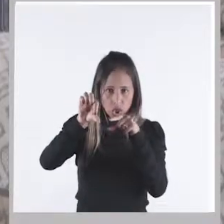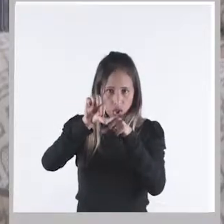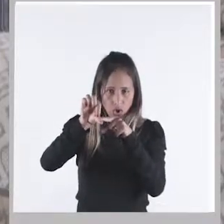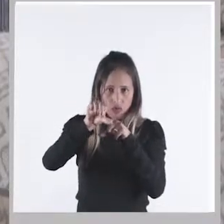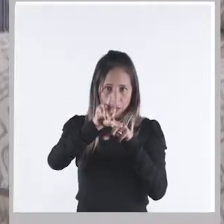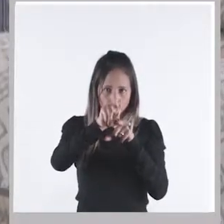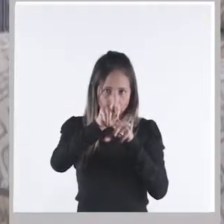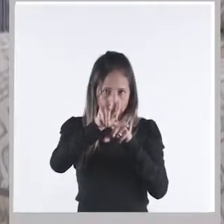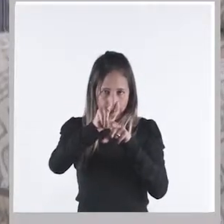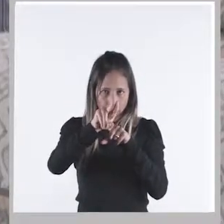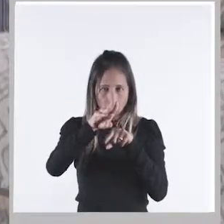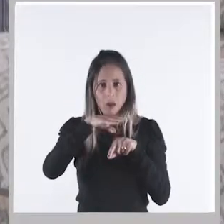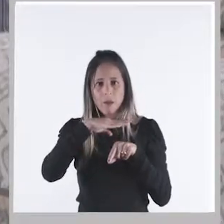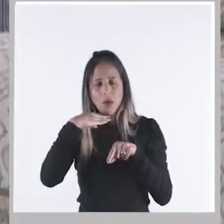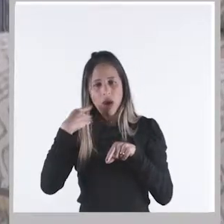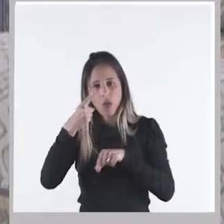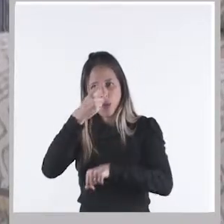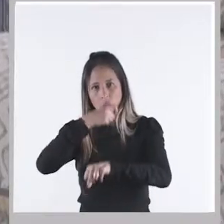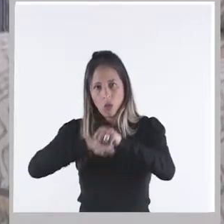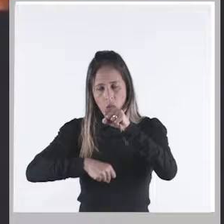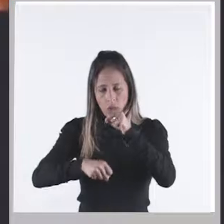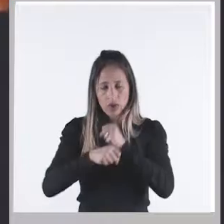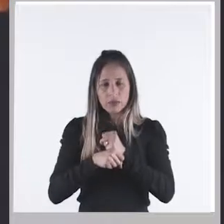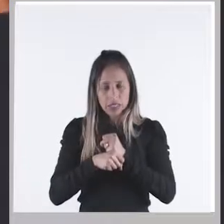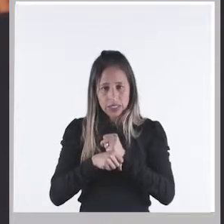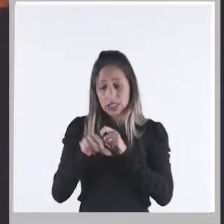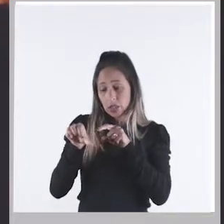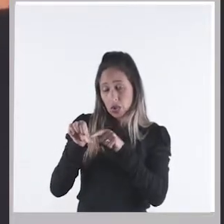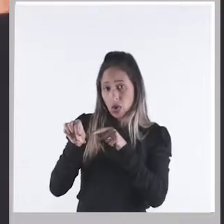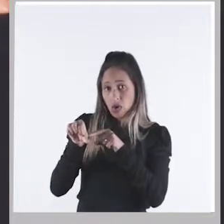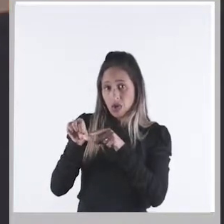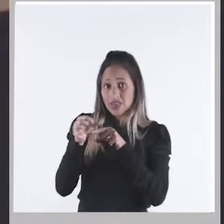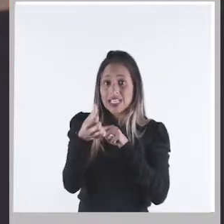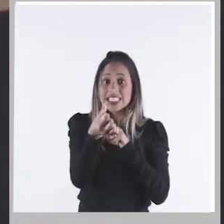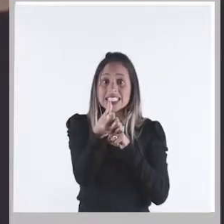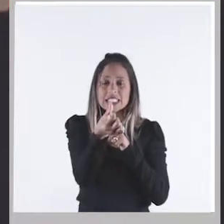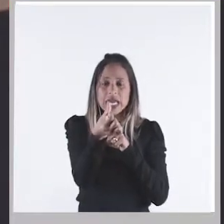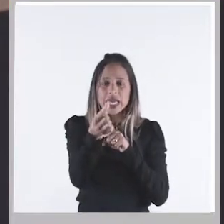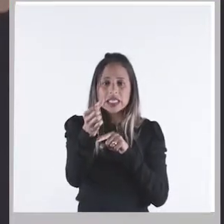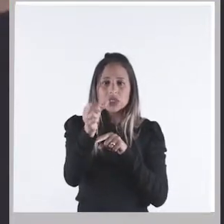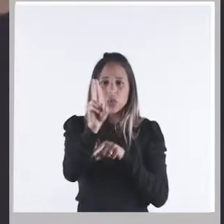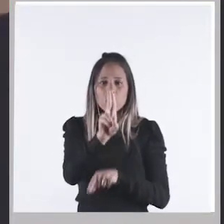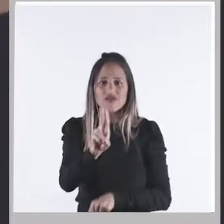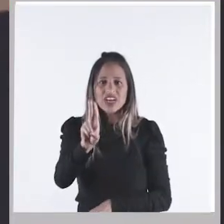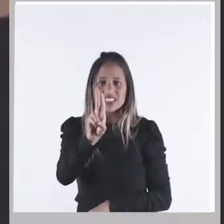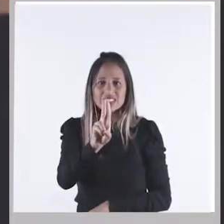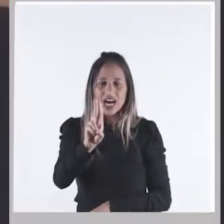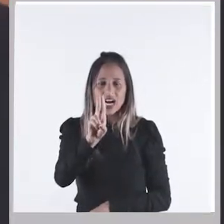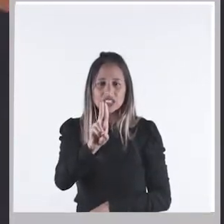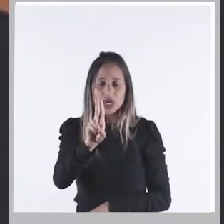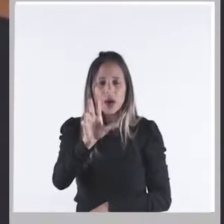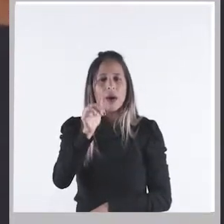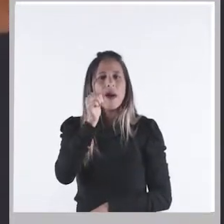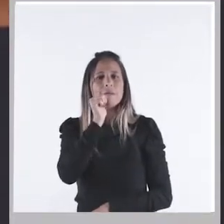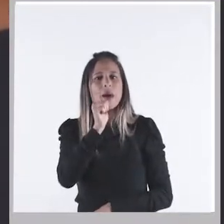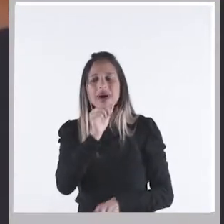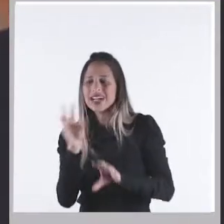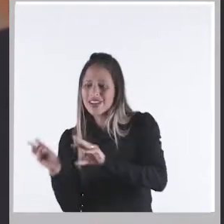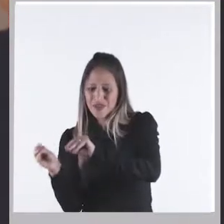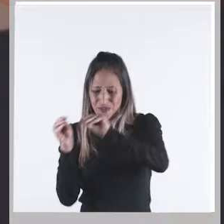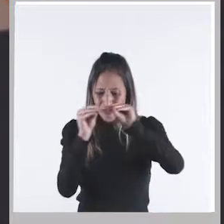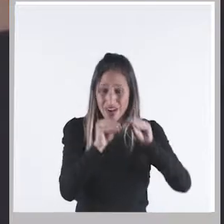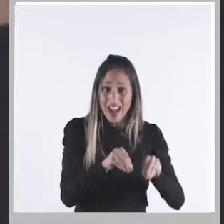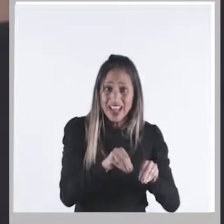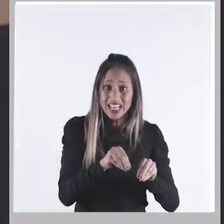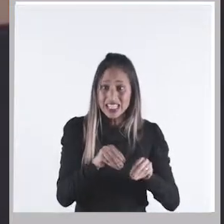meu irmão faleceu no final do ano passado, e 6 fizeram universidade pública, né? A mamãe sai de Baldim, vem para